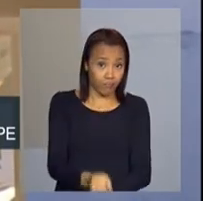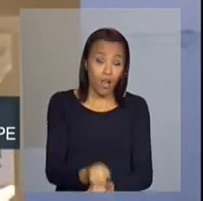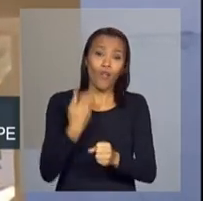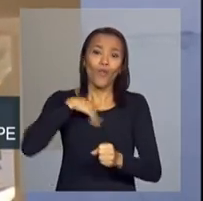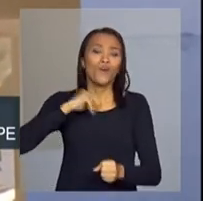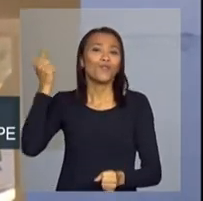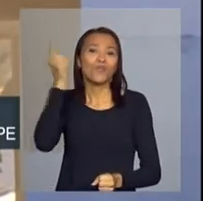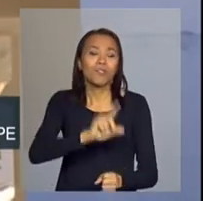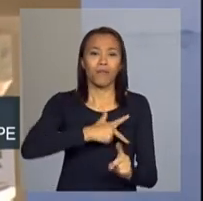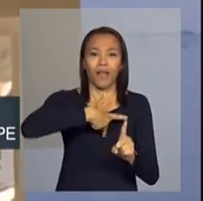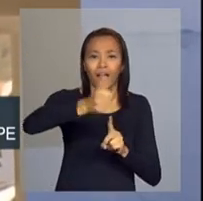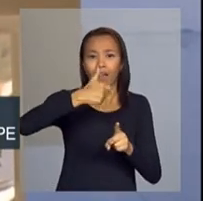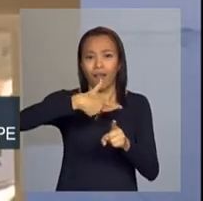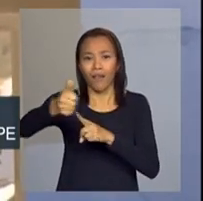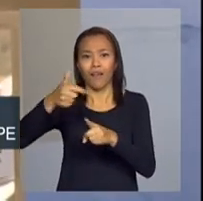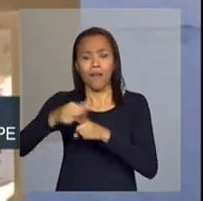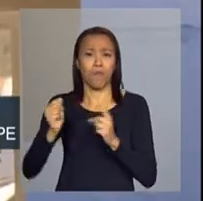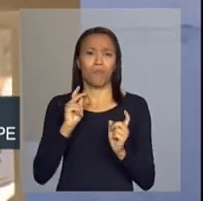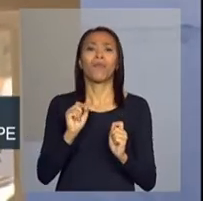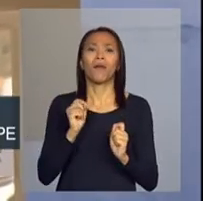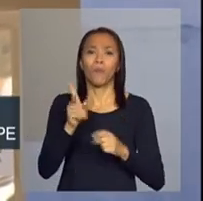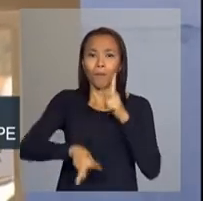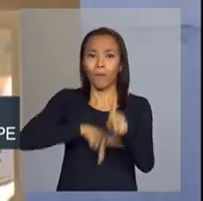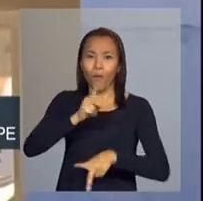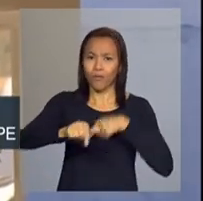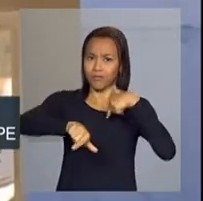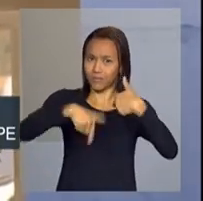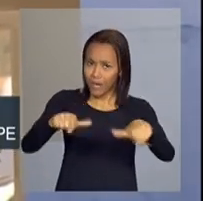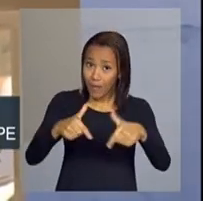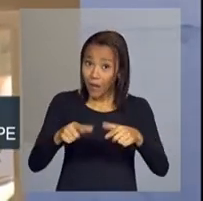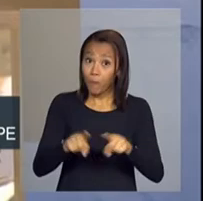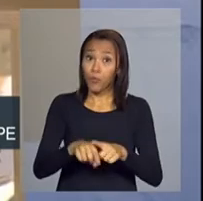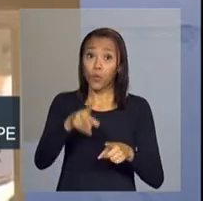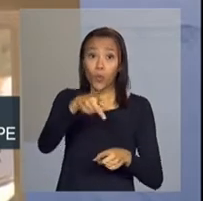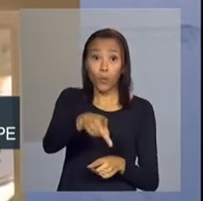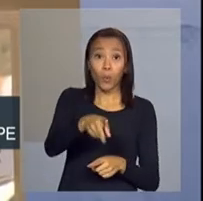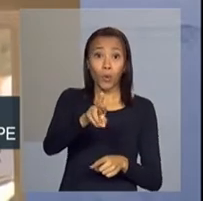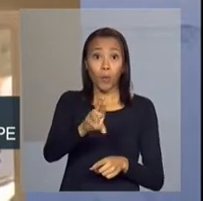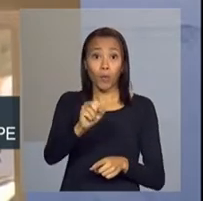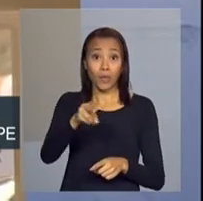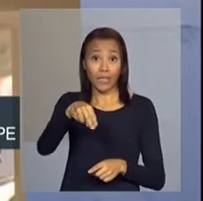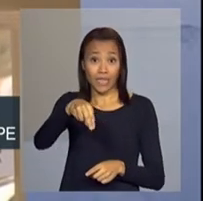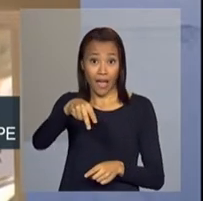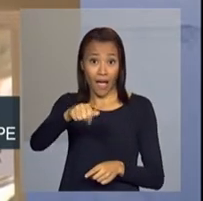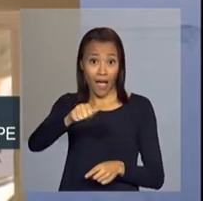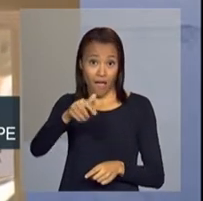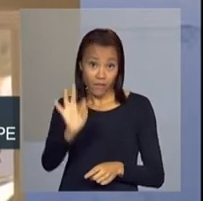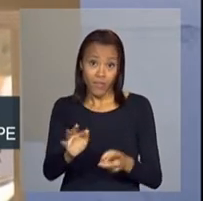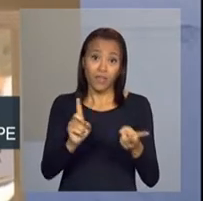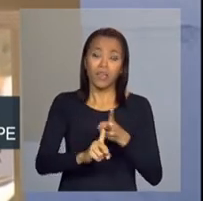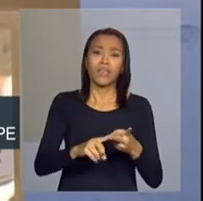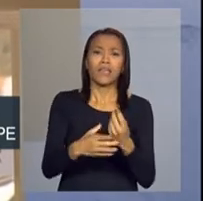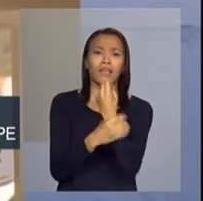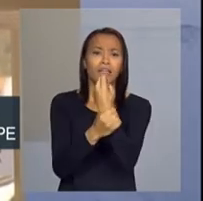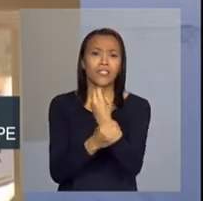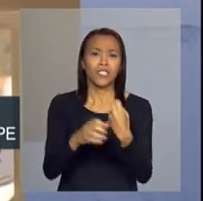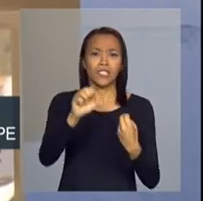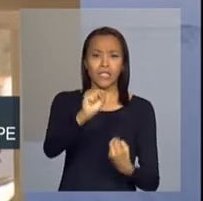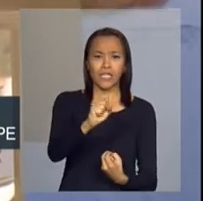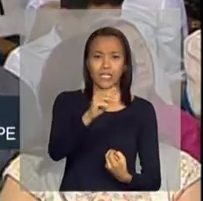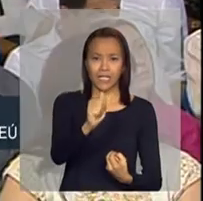de conquistas para o povo trabalhador. A ampliação do PRONAF, o Garantia Safra, o Chapéu de